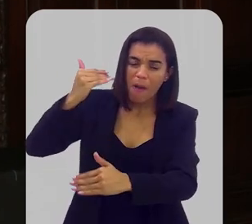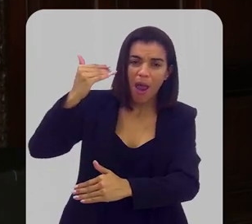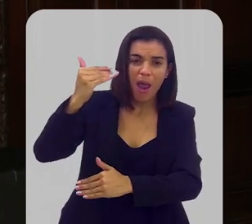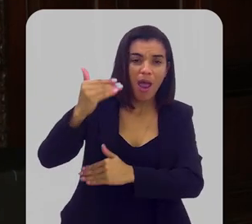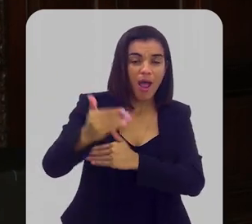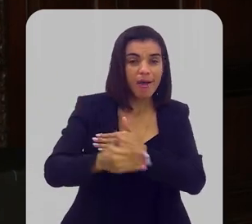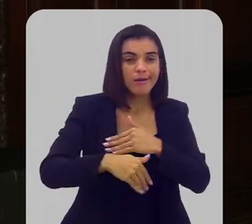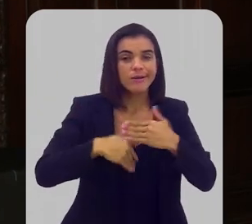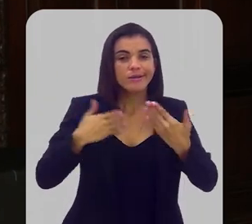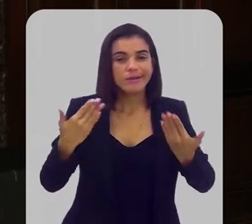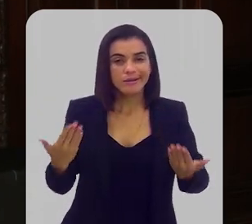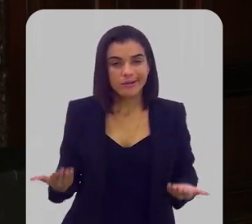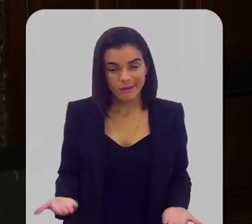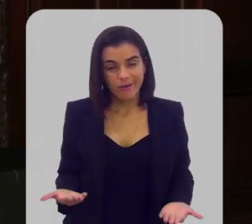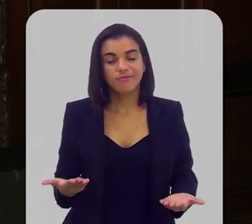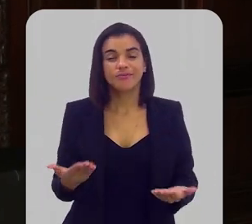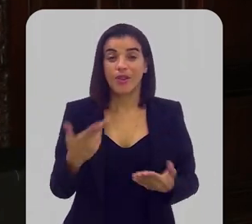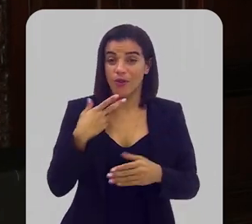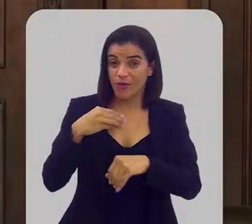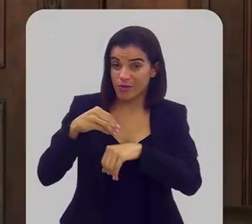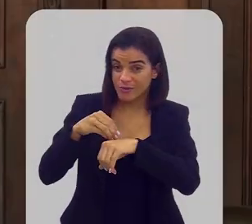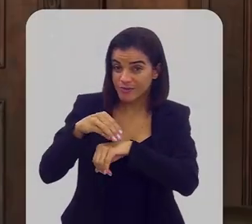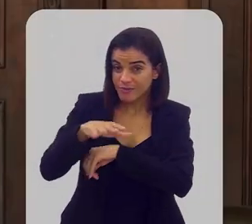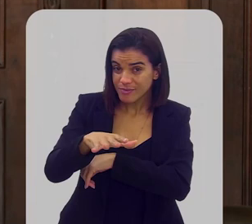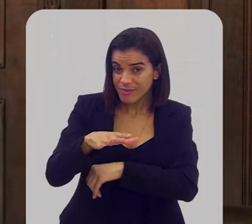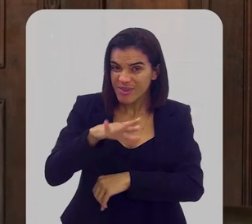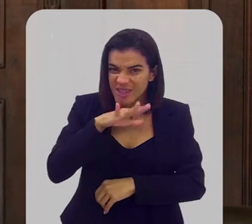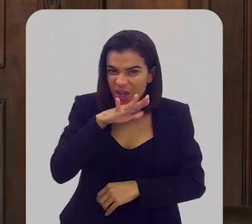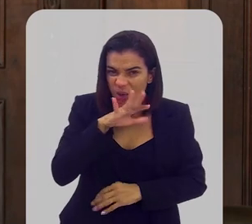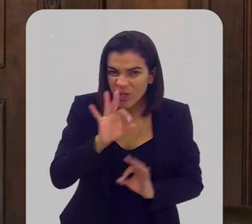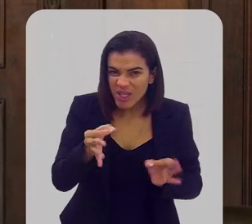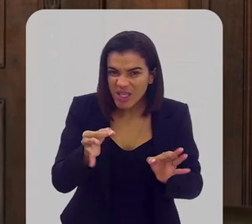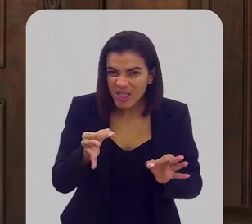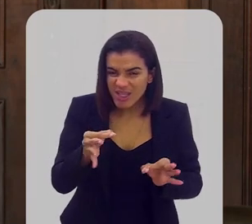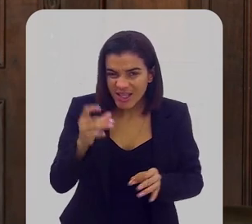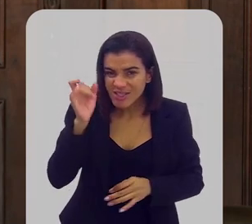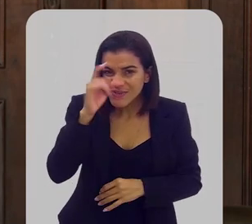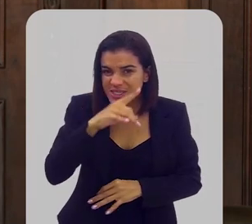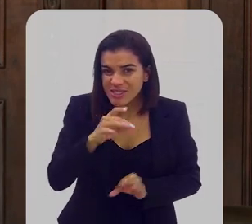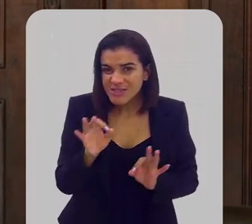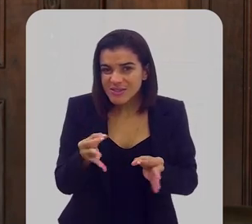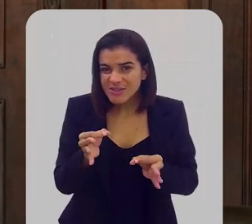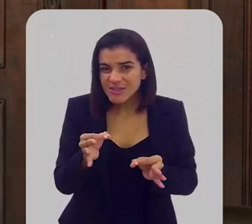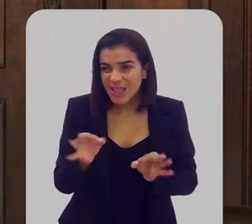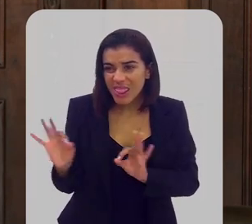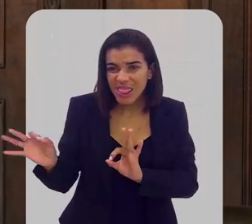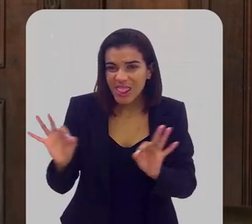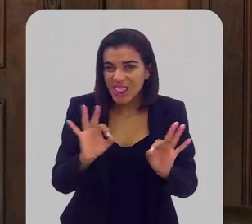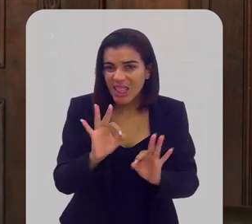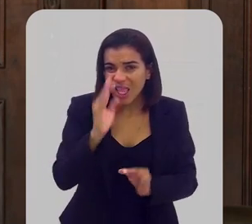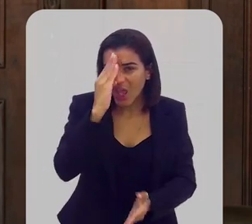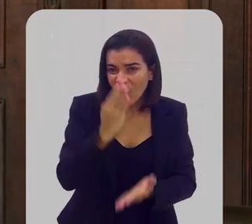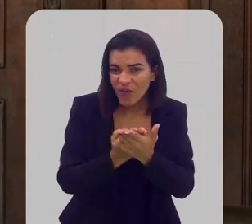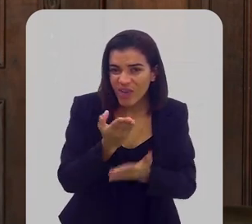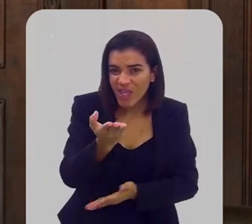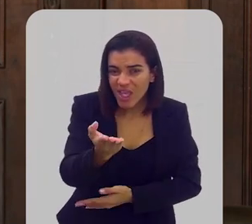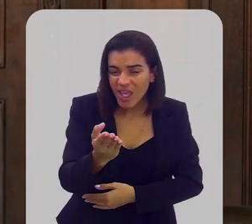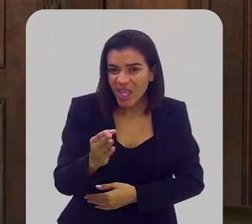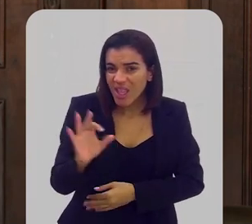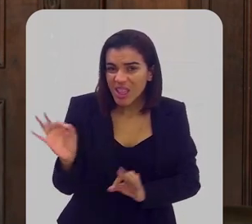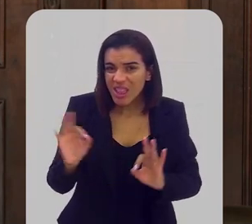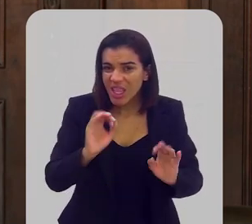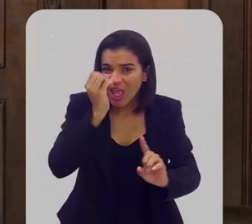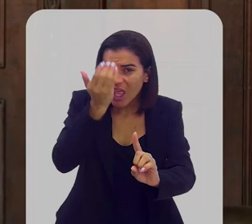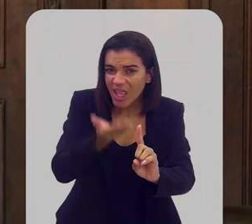iria construir com muita força. Então, deixa eu te falar. Tá ruim para tu? Tá difícil? Ninguém